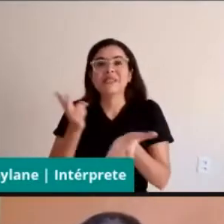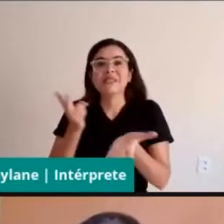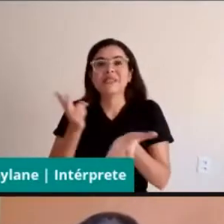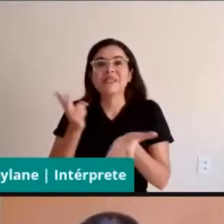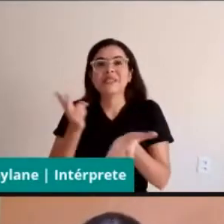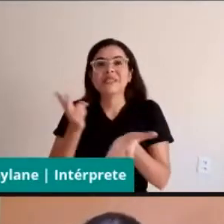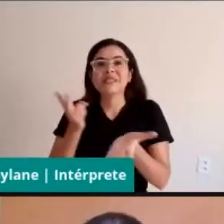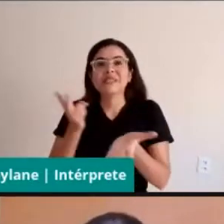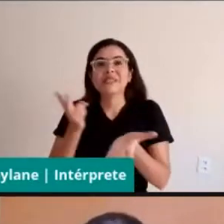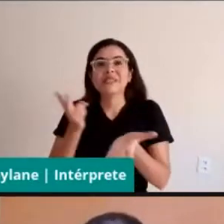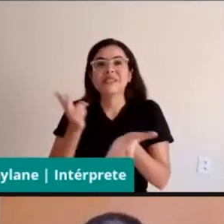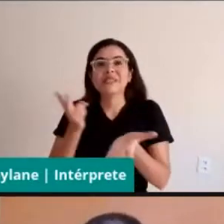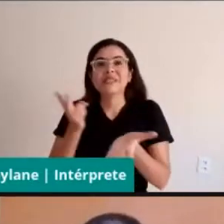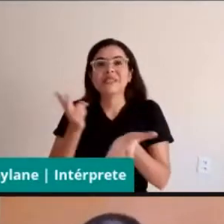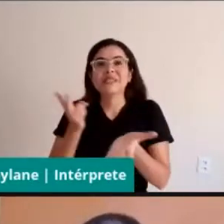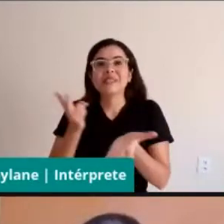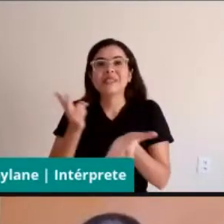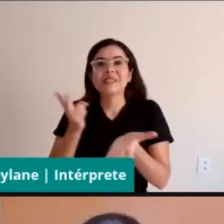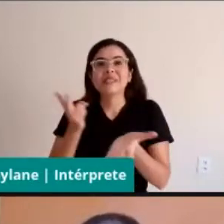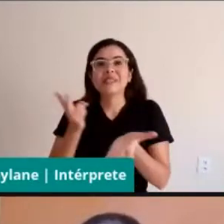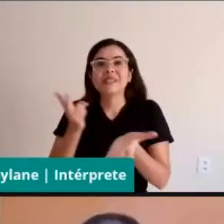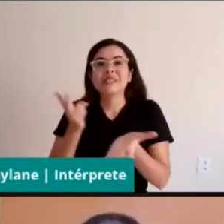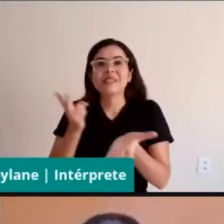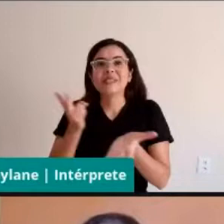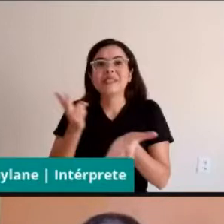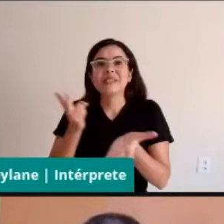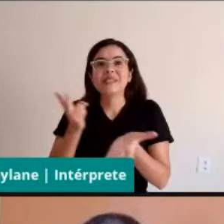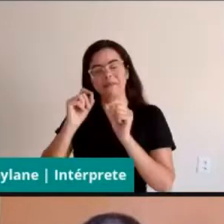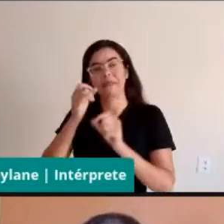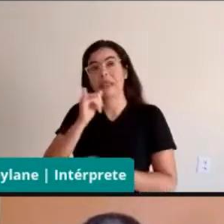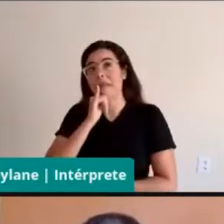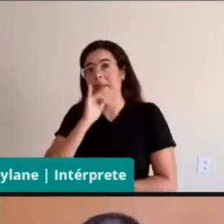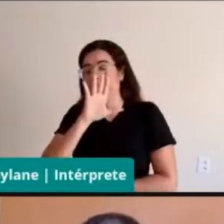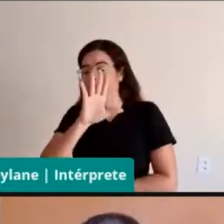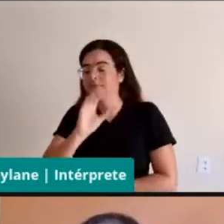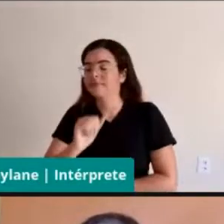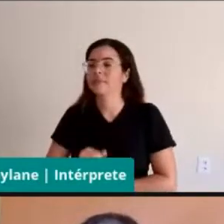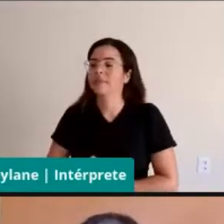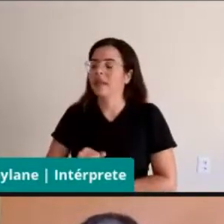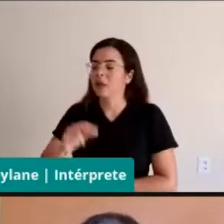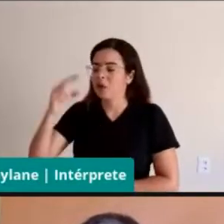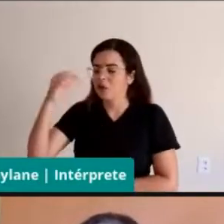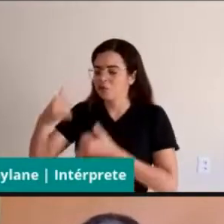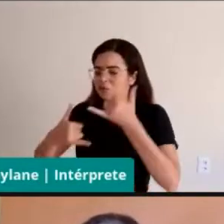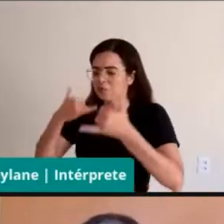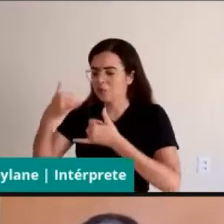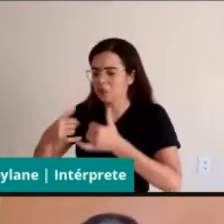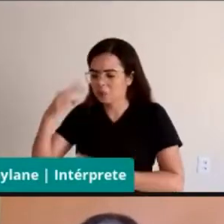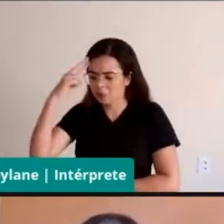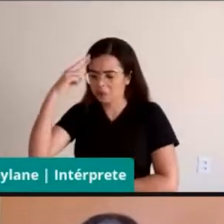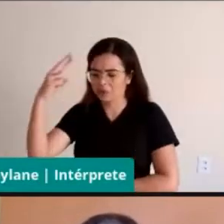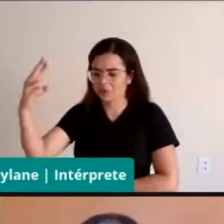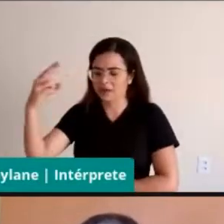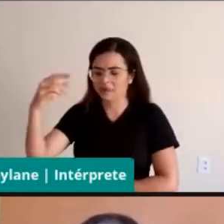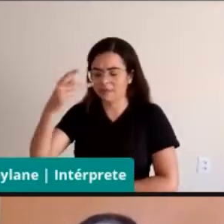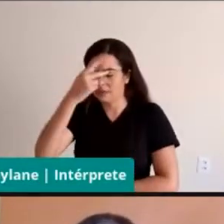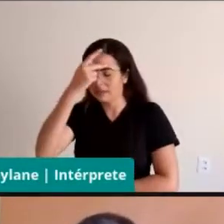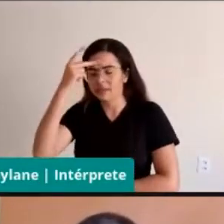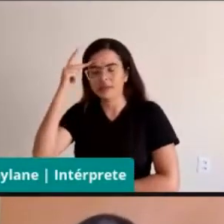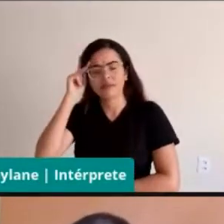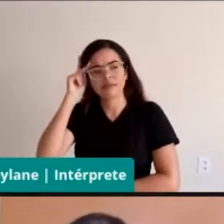coisas. Por exemplo, que quando eu estava jogando e mestrando, as pessoas ficavam